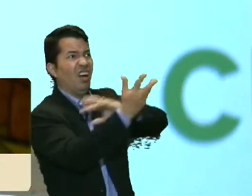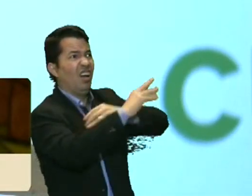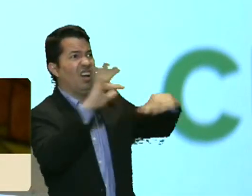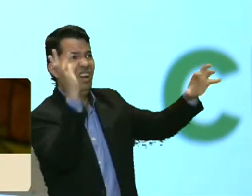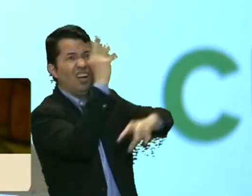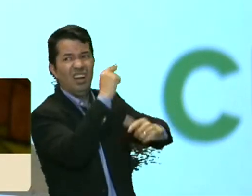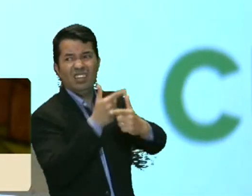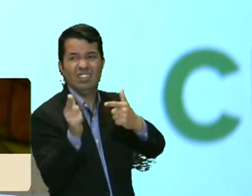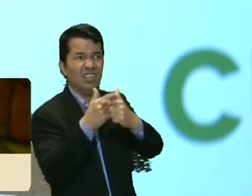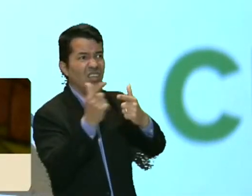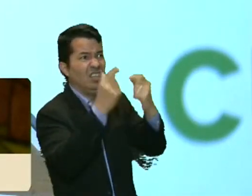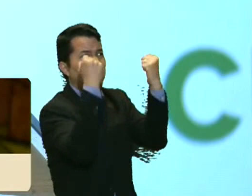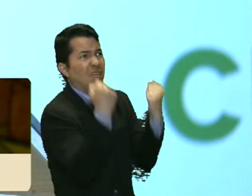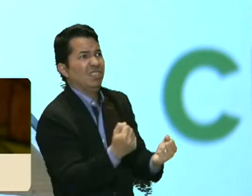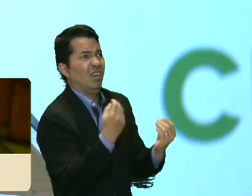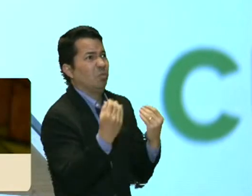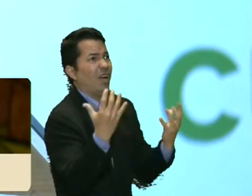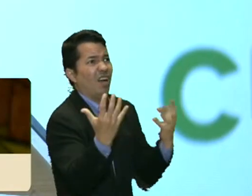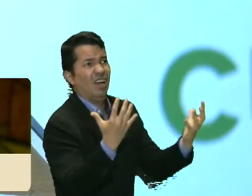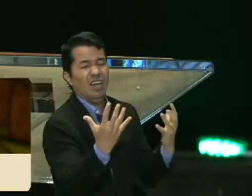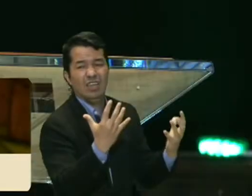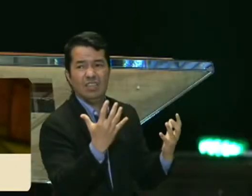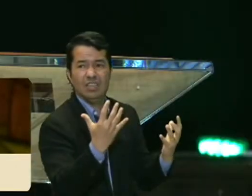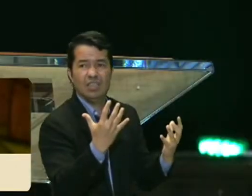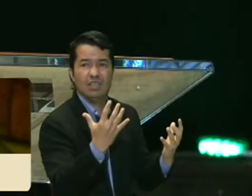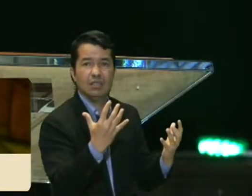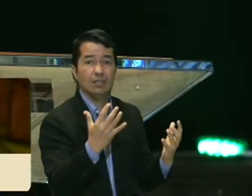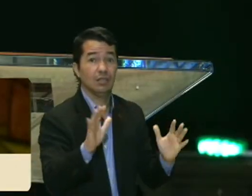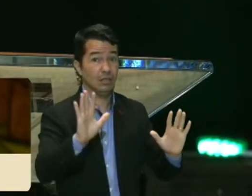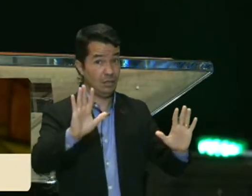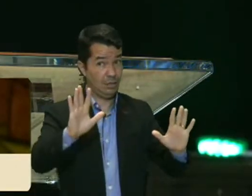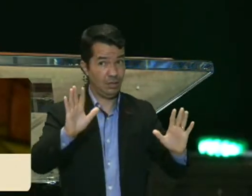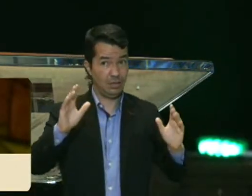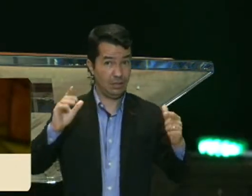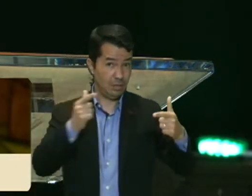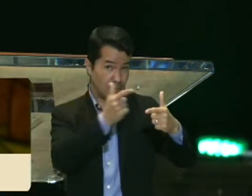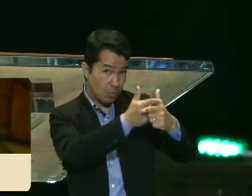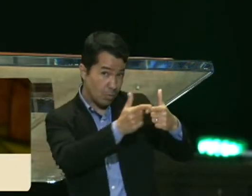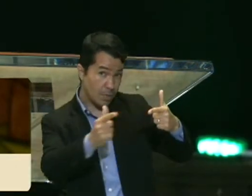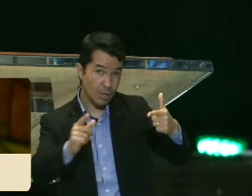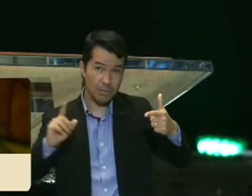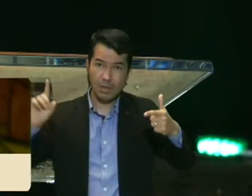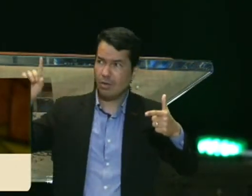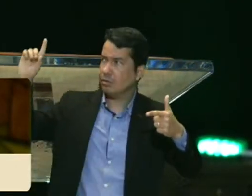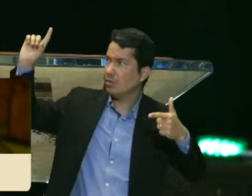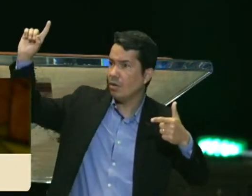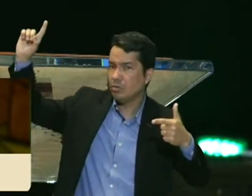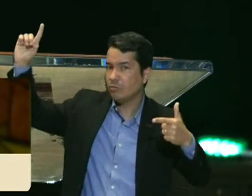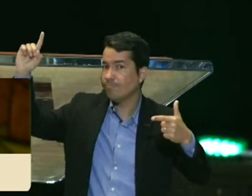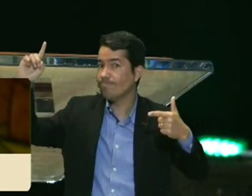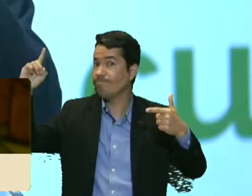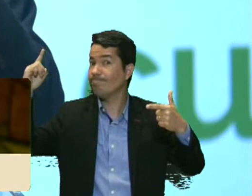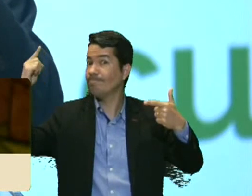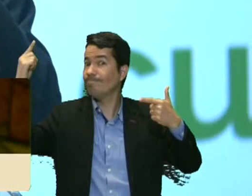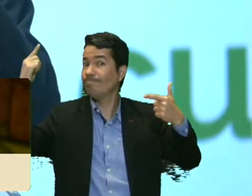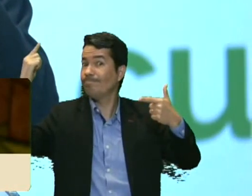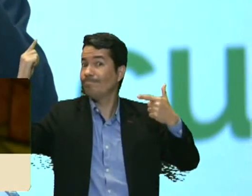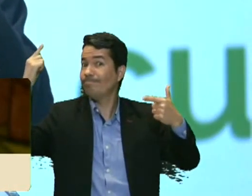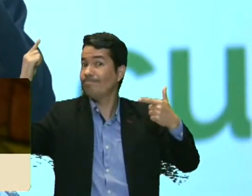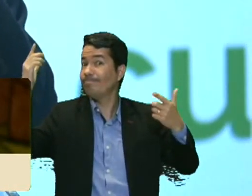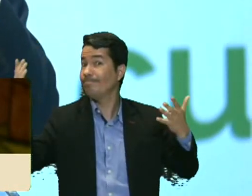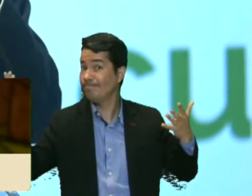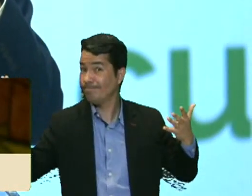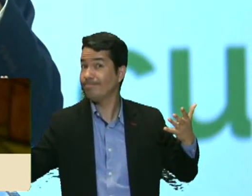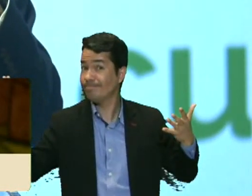ver a bondade e o cuidado de Deus comigo e com os meus. Porque até mesmo aqueles